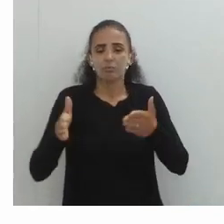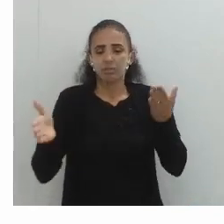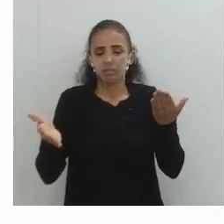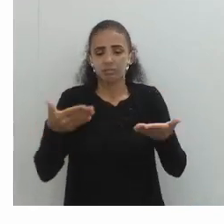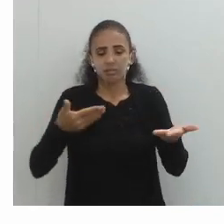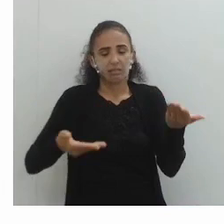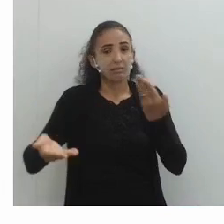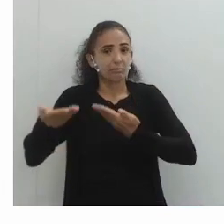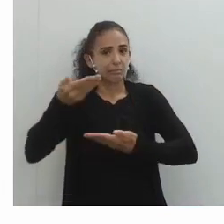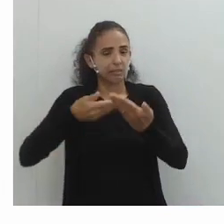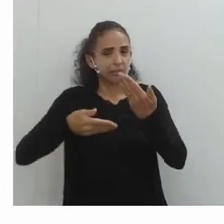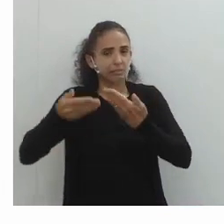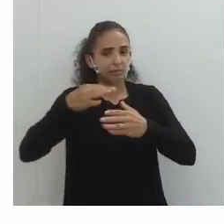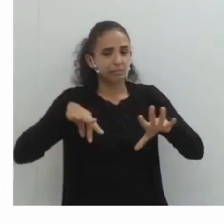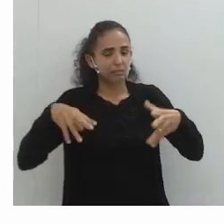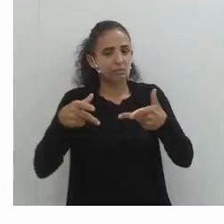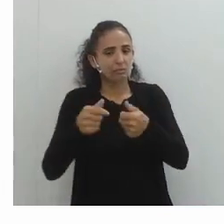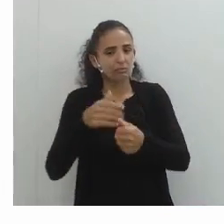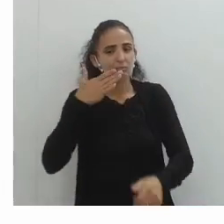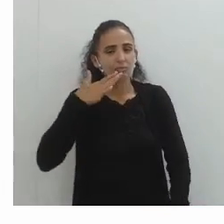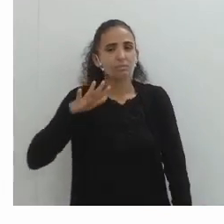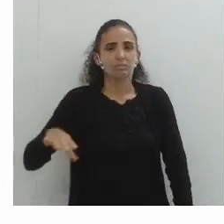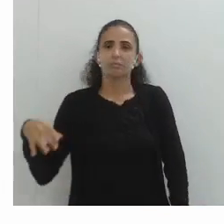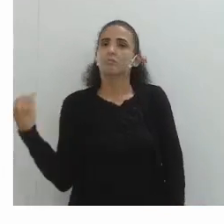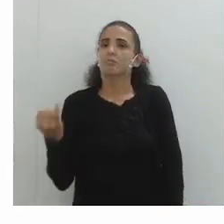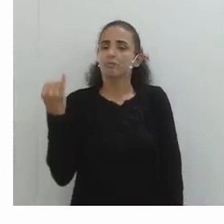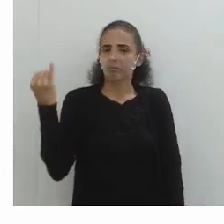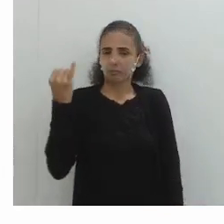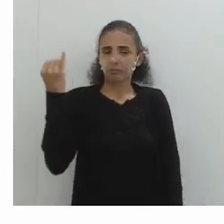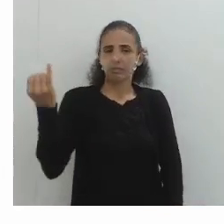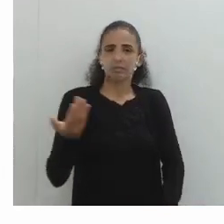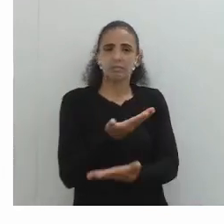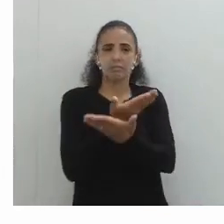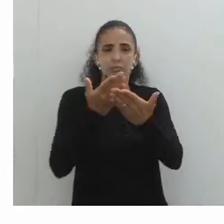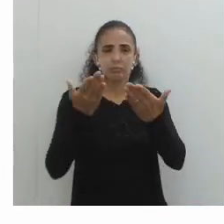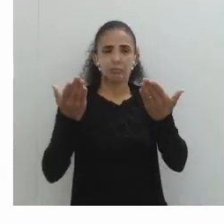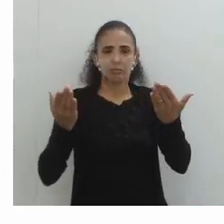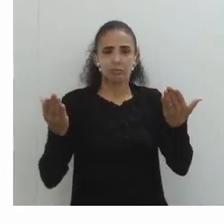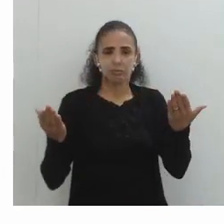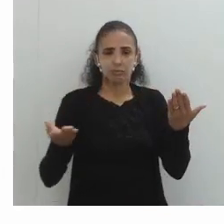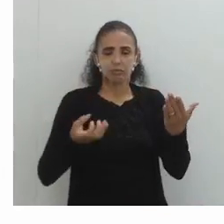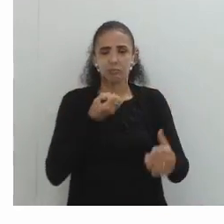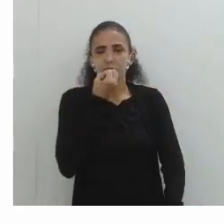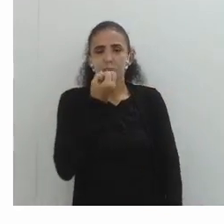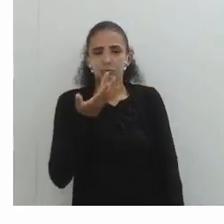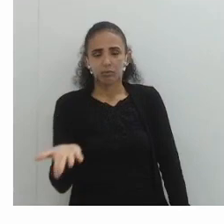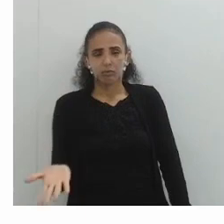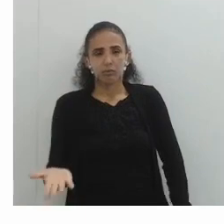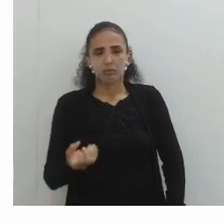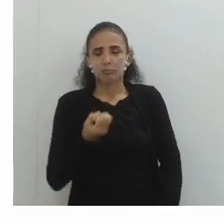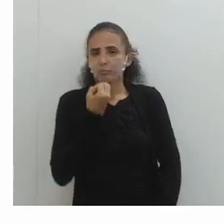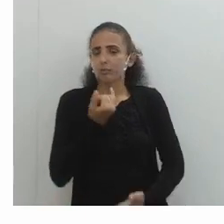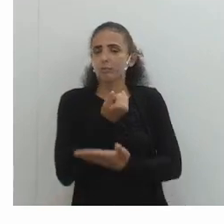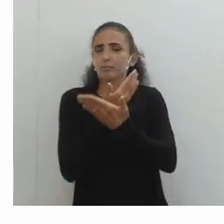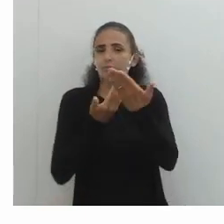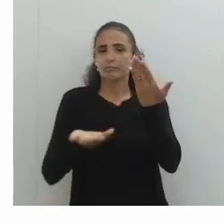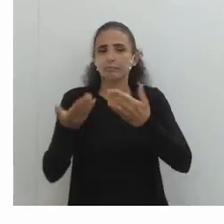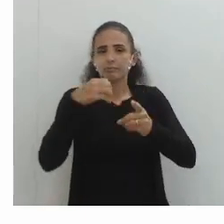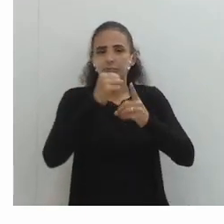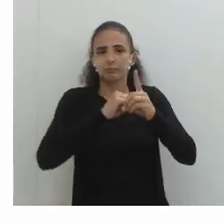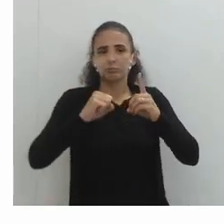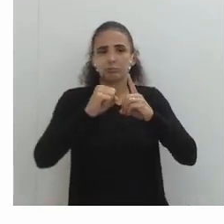de socialização, é importantíssimo para o jogo, ele traz esse benefício de